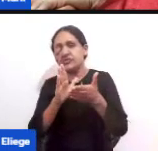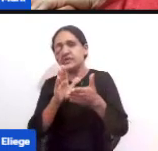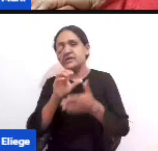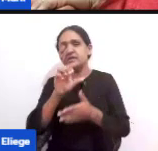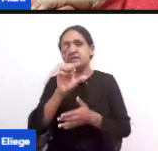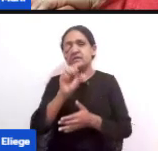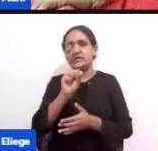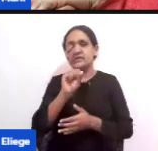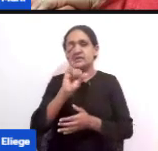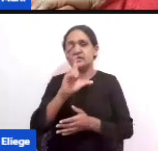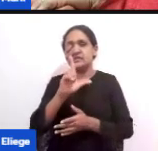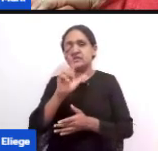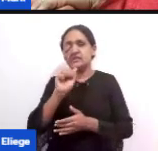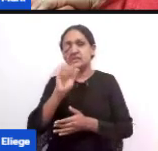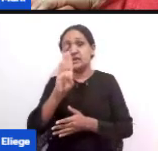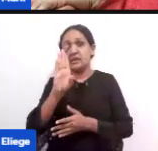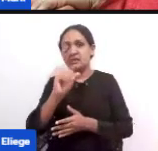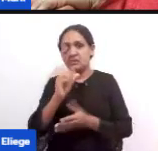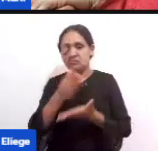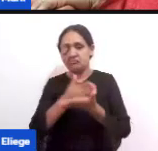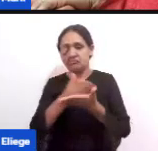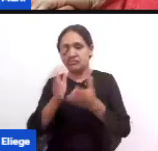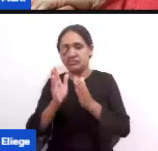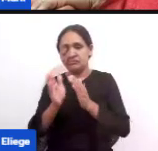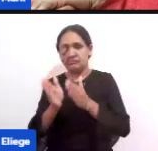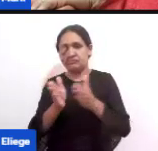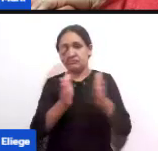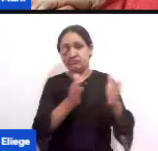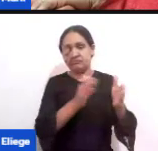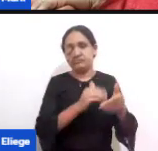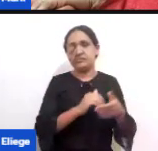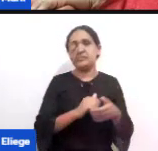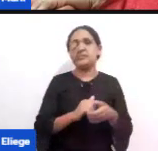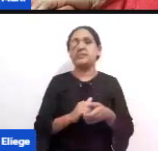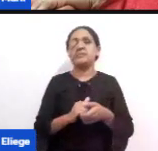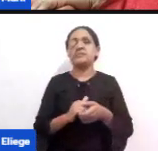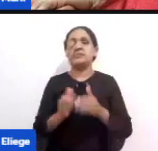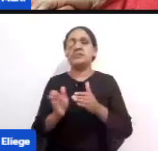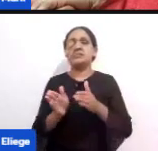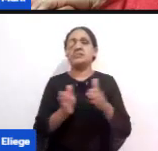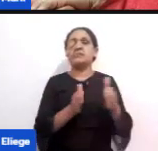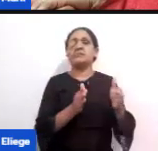assim sucessivamente. Próximo, por gentileza.